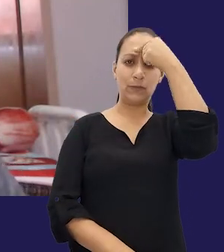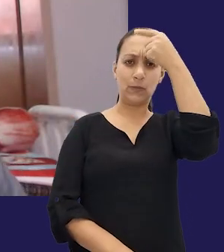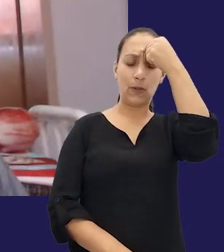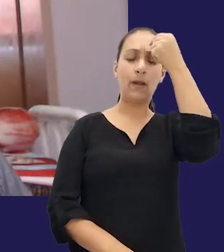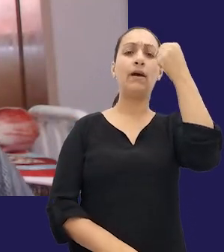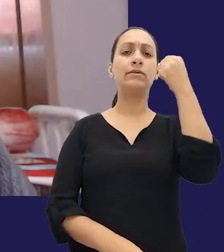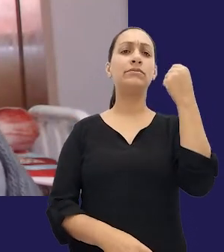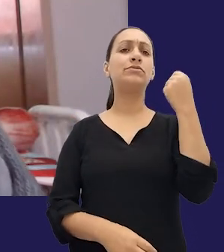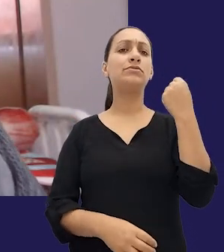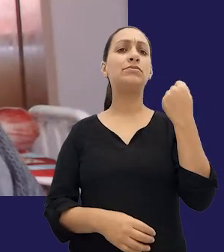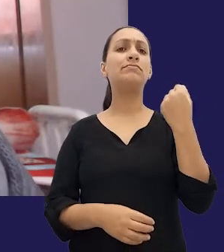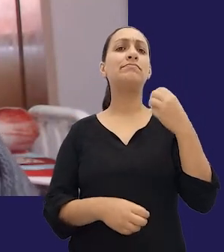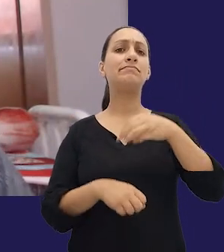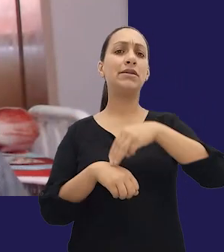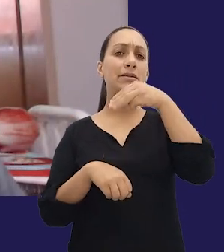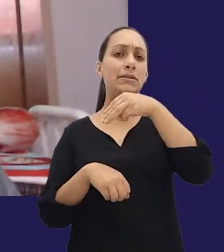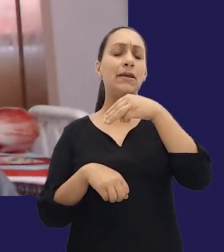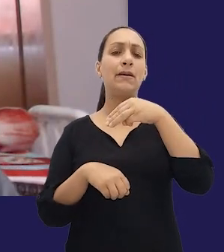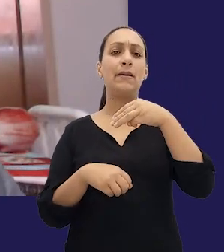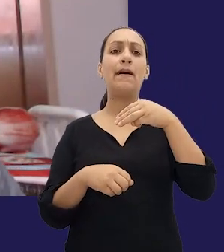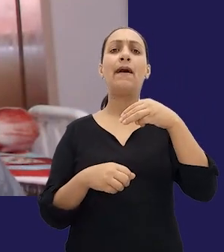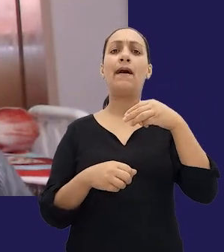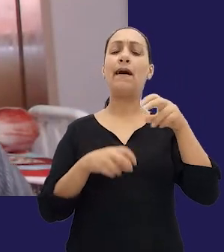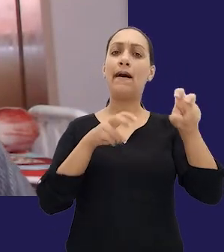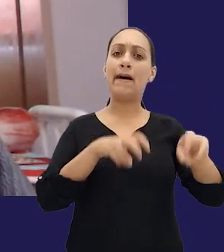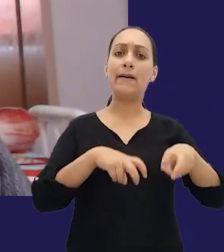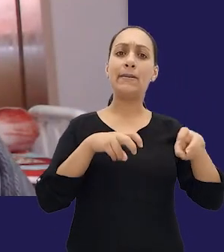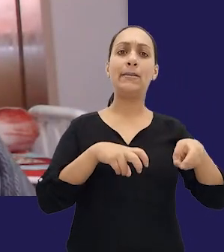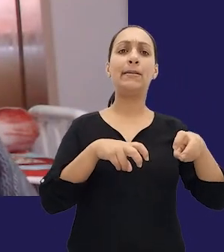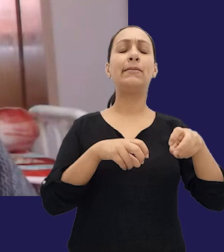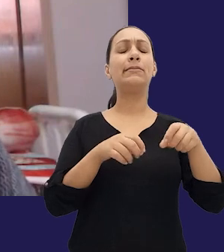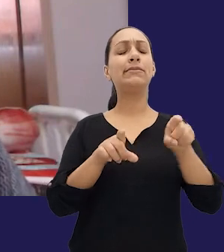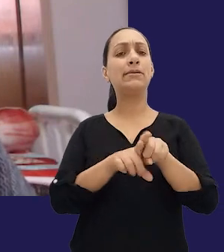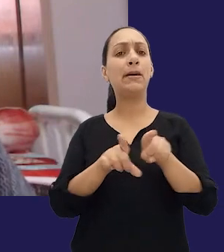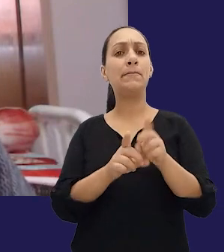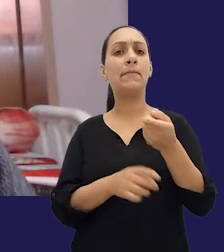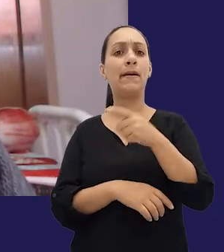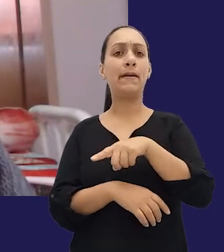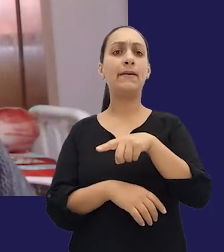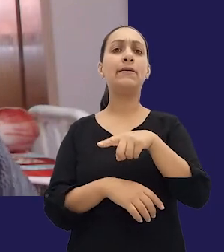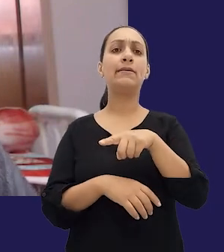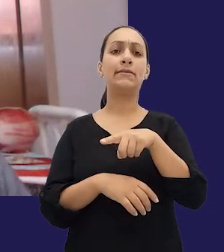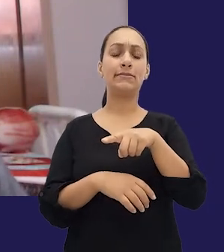Clínica, mestrado em Microbiologia Agrícola e do Ambiente e doutorado em Ciências em